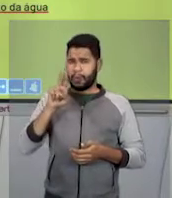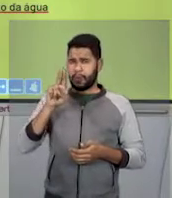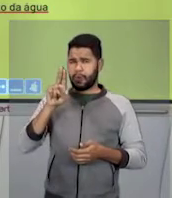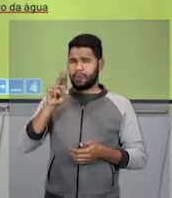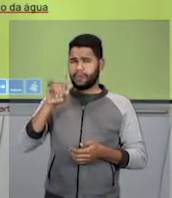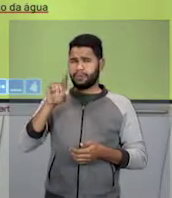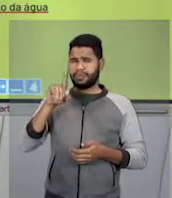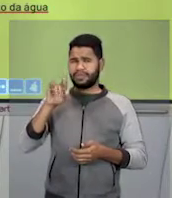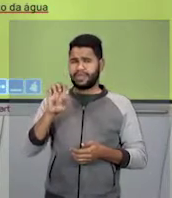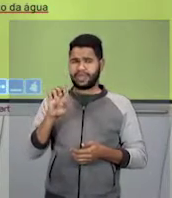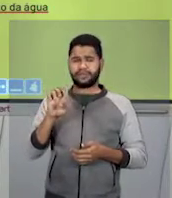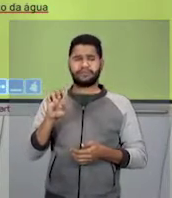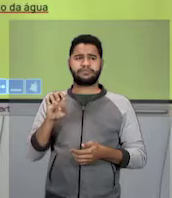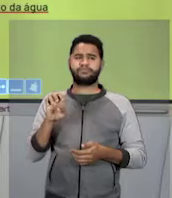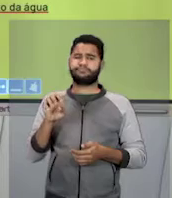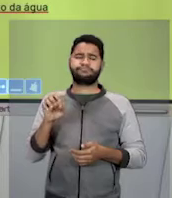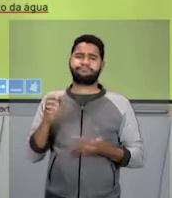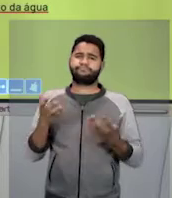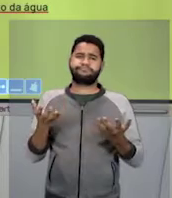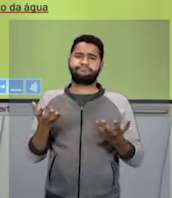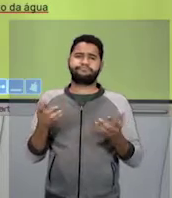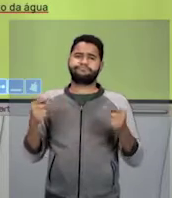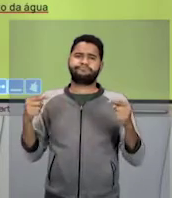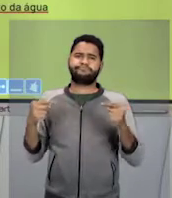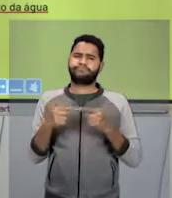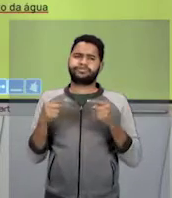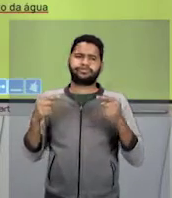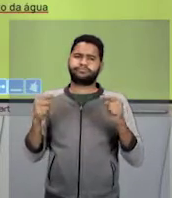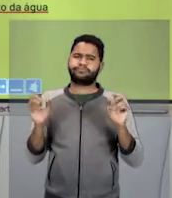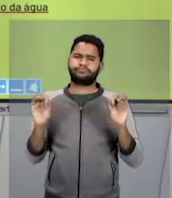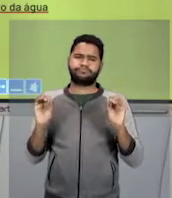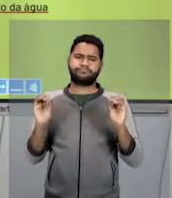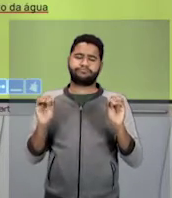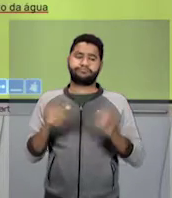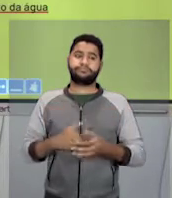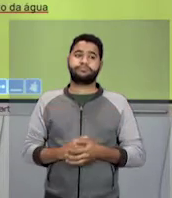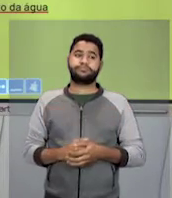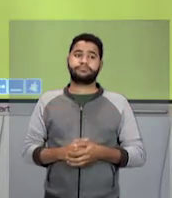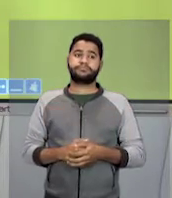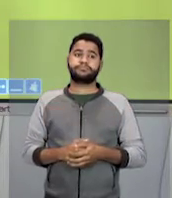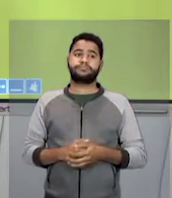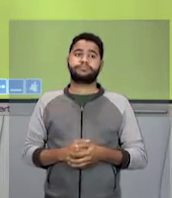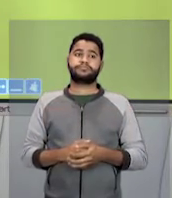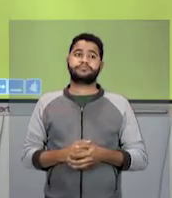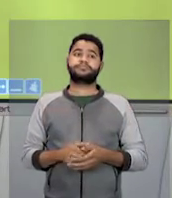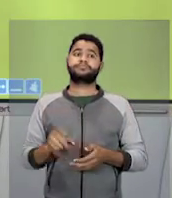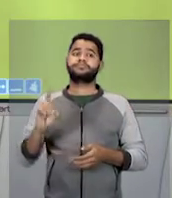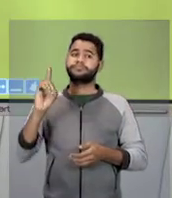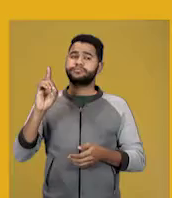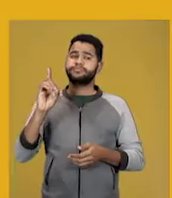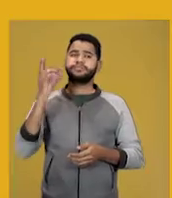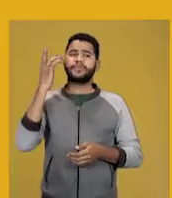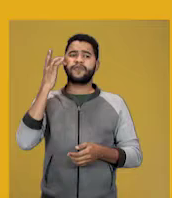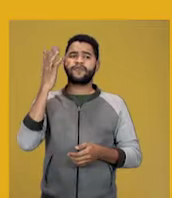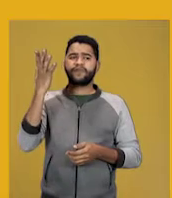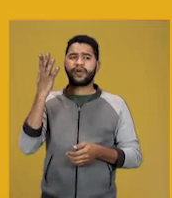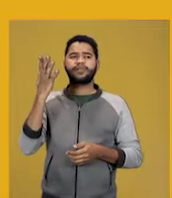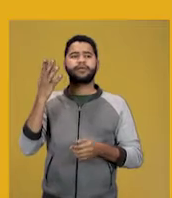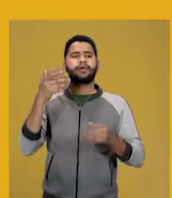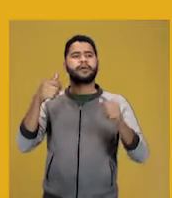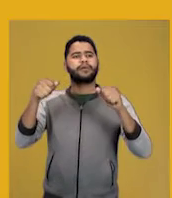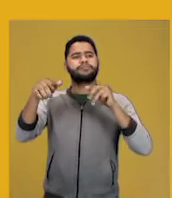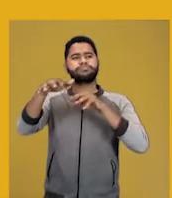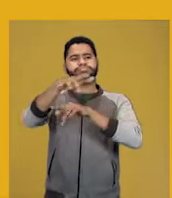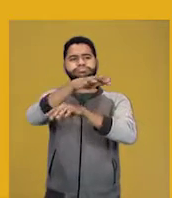ar, novamente, e não está relacionado à umidade do ar, certo? Próxima, facilita a circulação